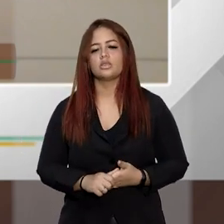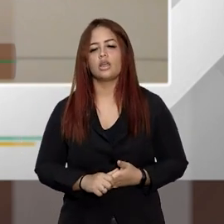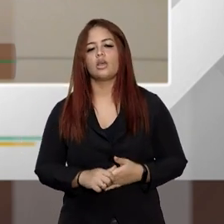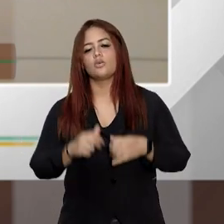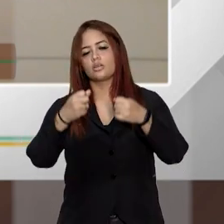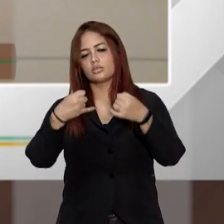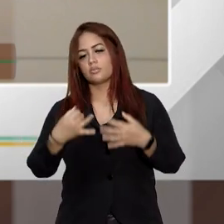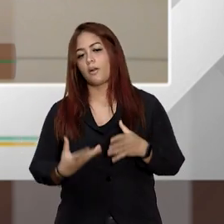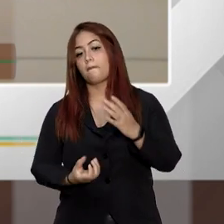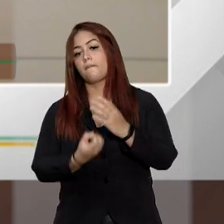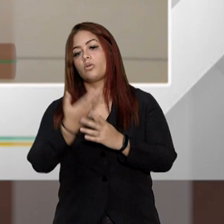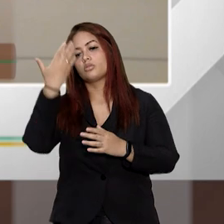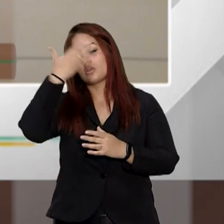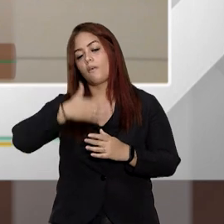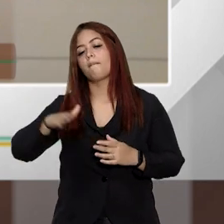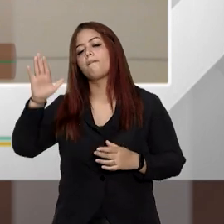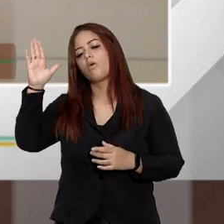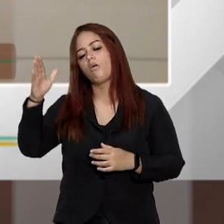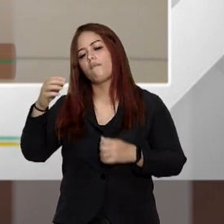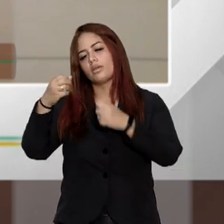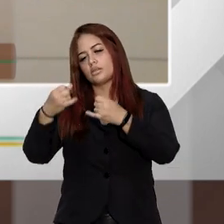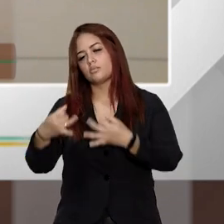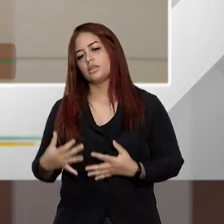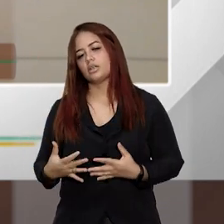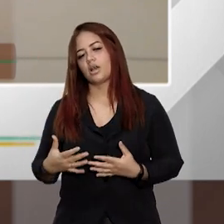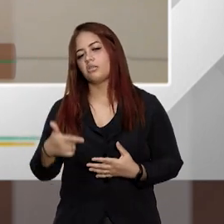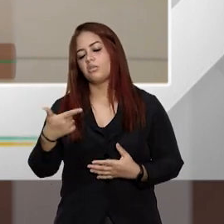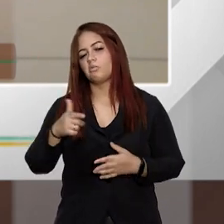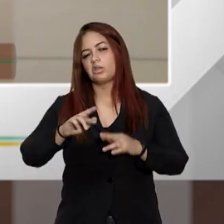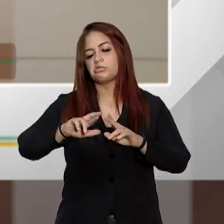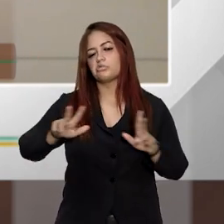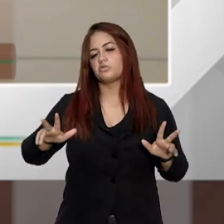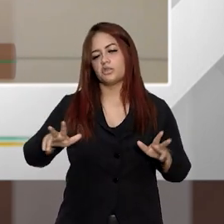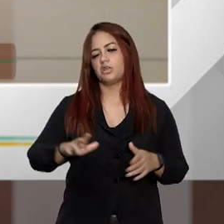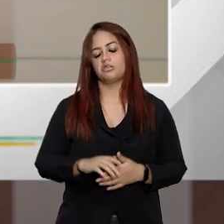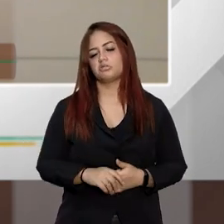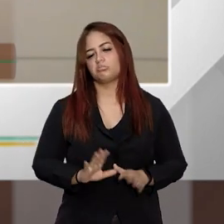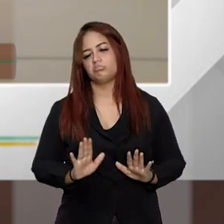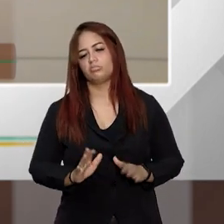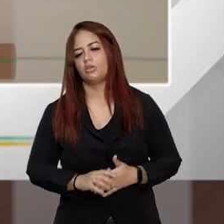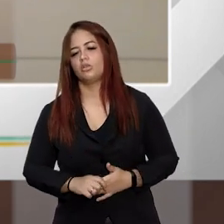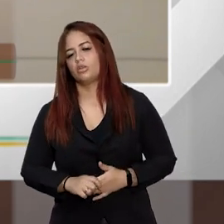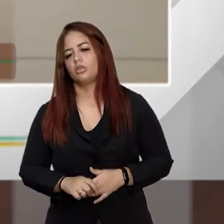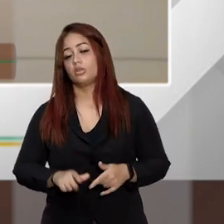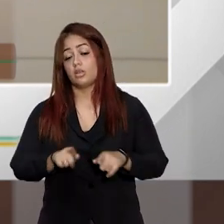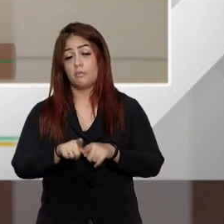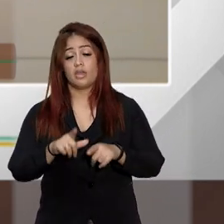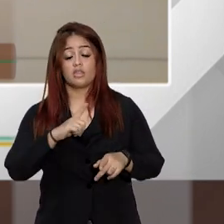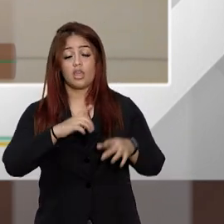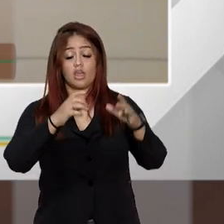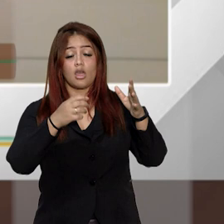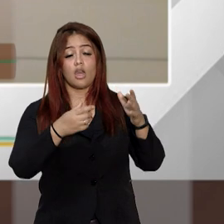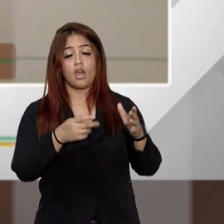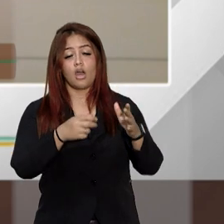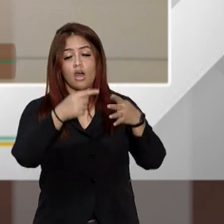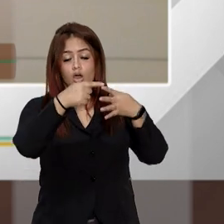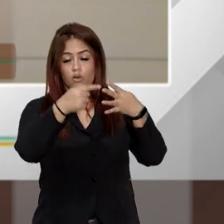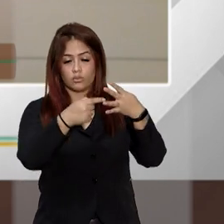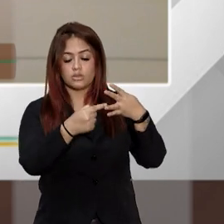no que diz respeito à produção de prova propriamente dita, não há muitas diferenças. Não há muitas diferenças, e até alguns aspectos